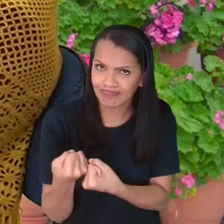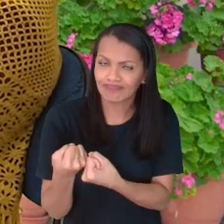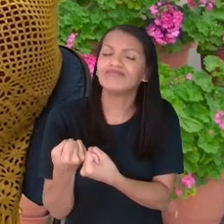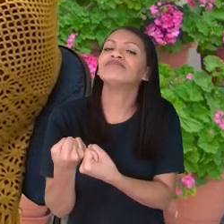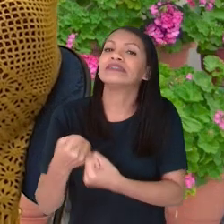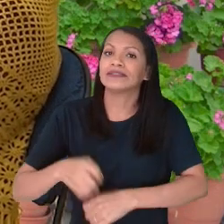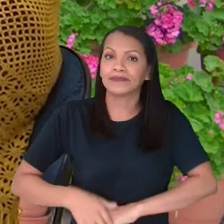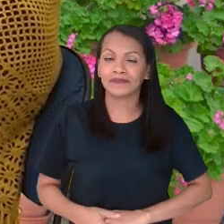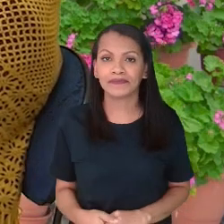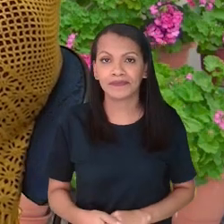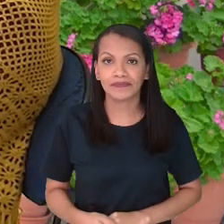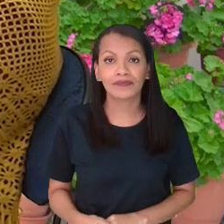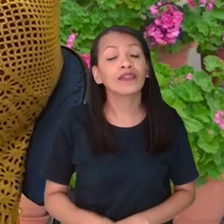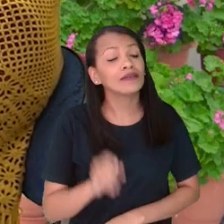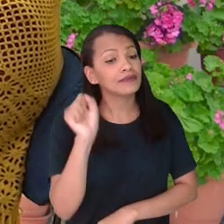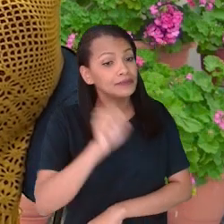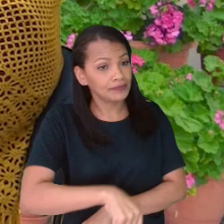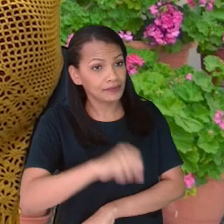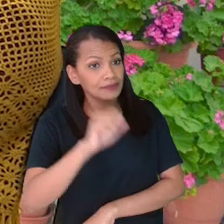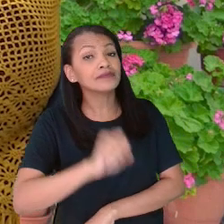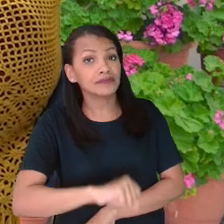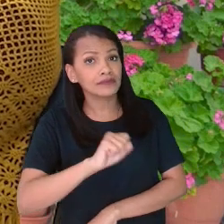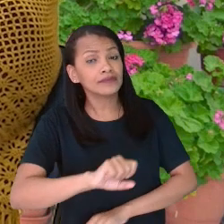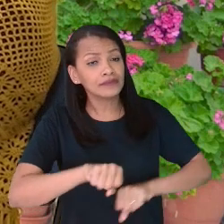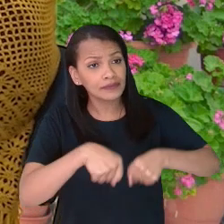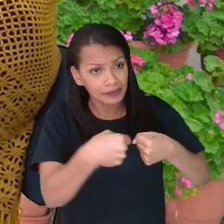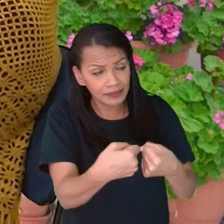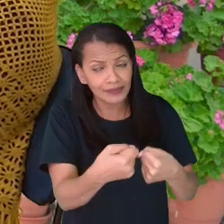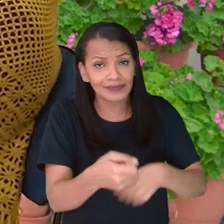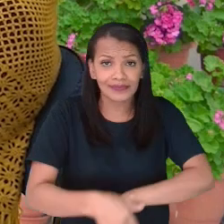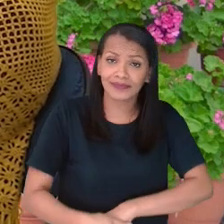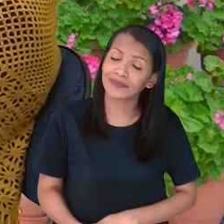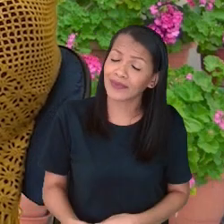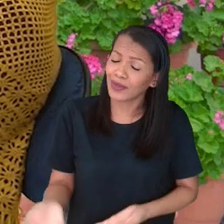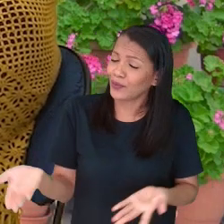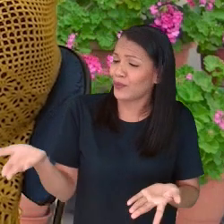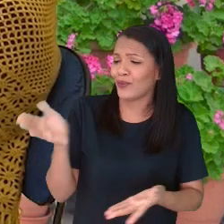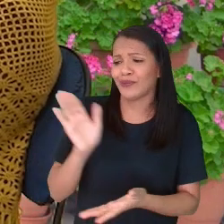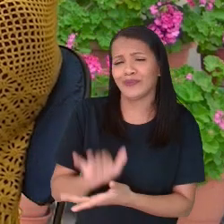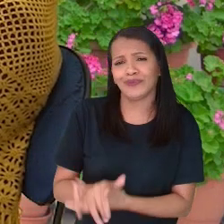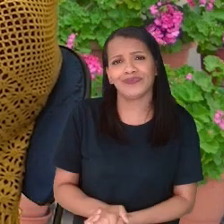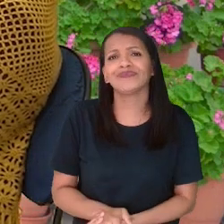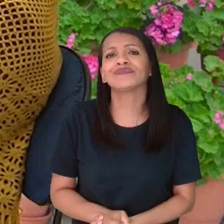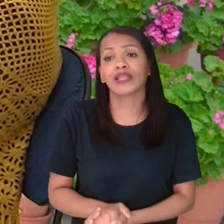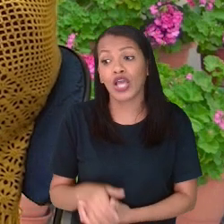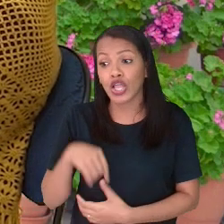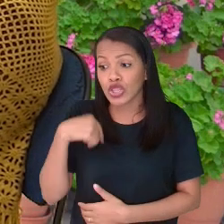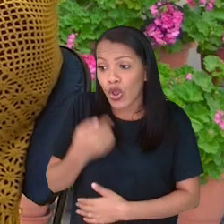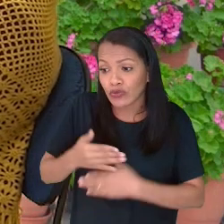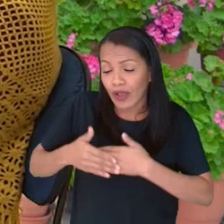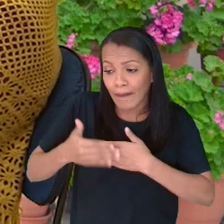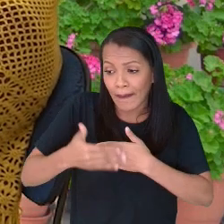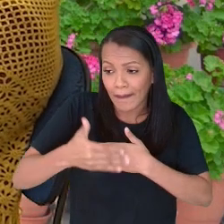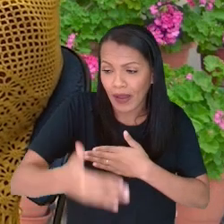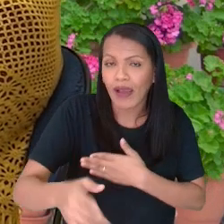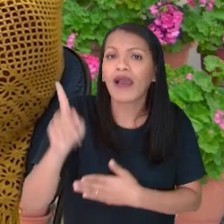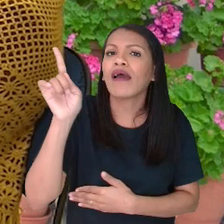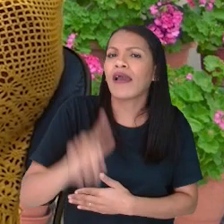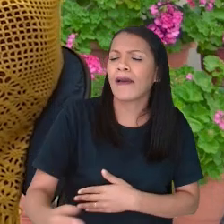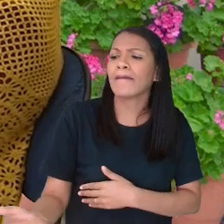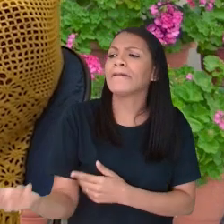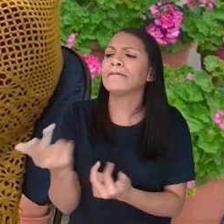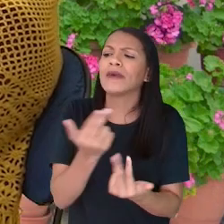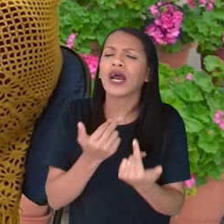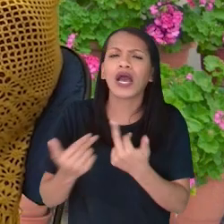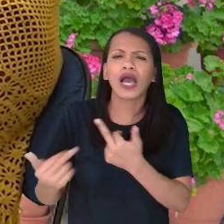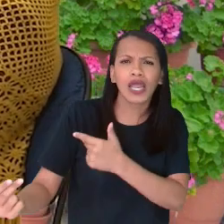solo. Isso mesmo, Anjo duro. Ah, Dorina, nossa caminhada, Dorina, é muito